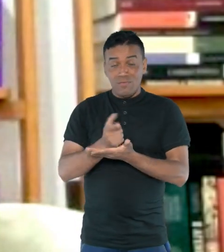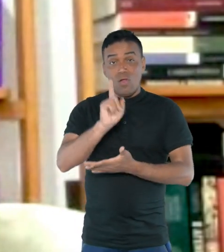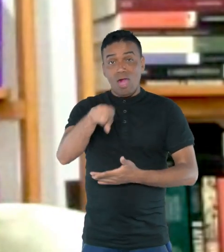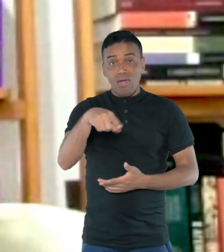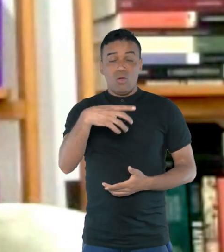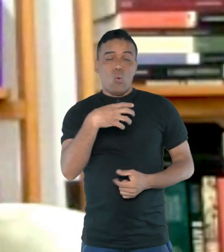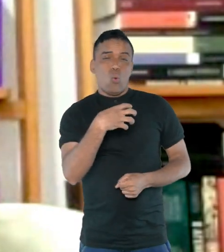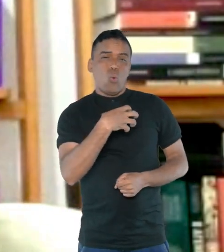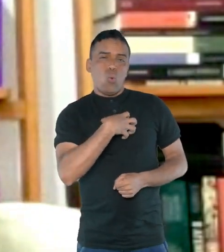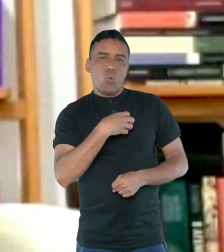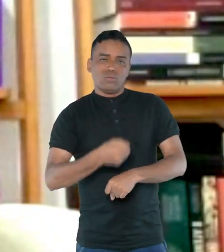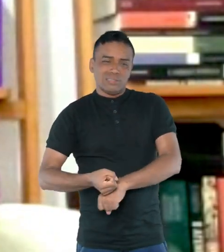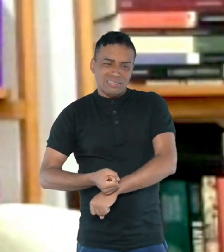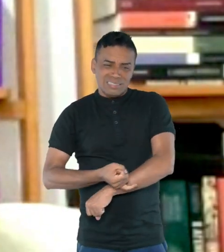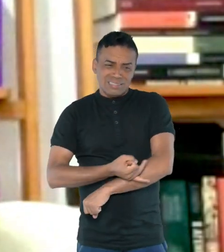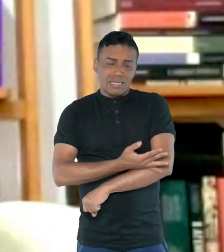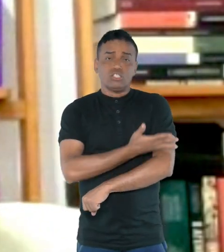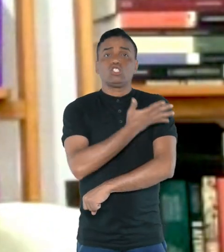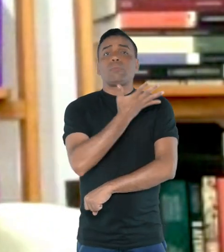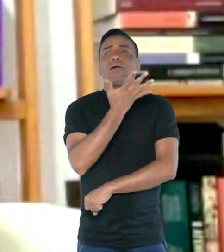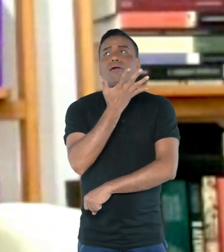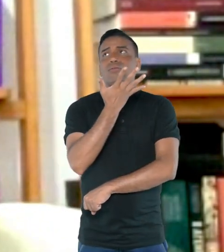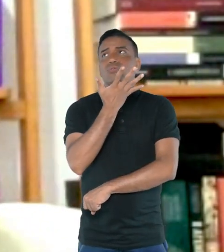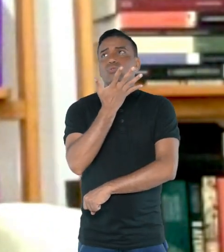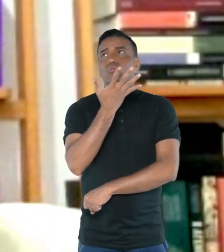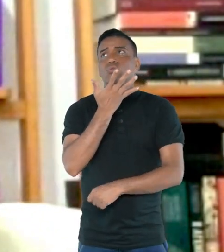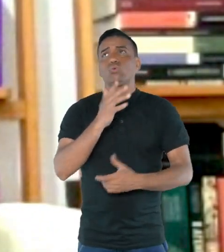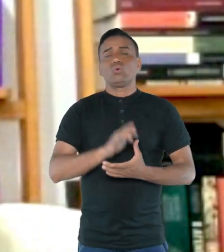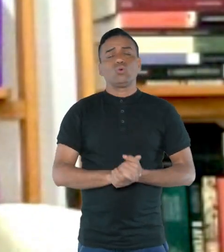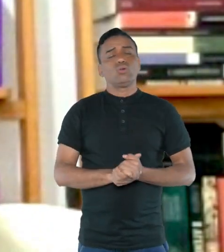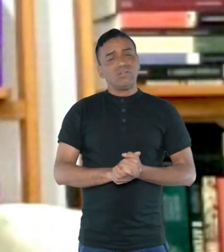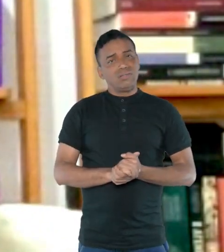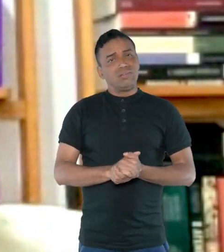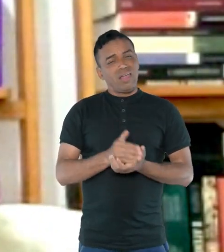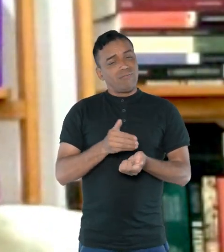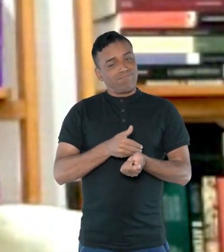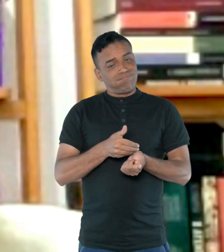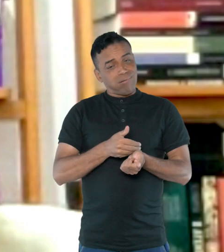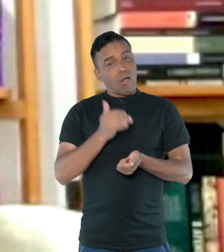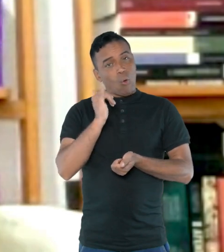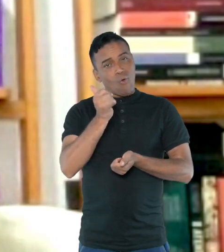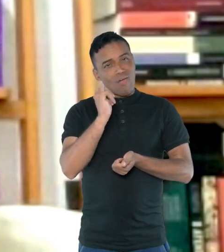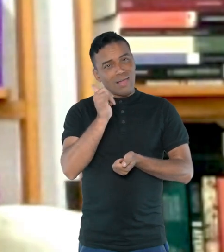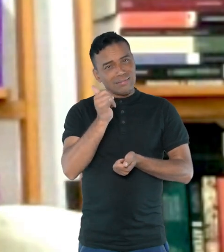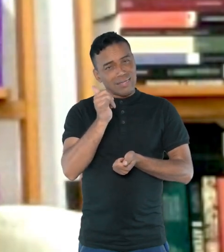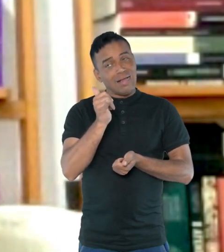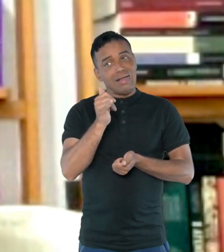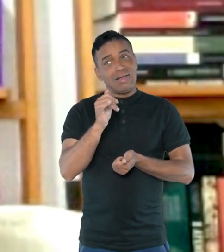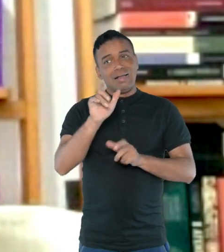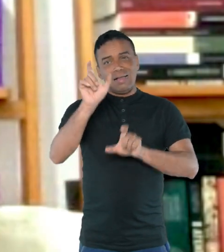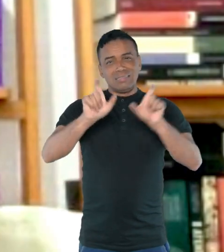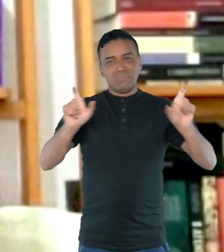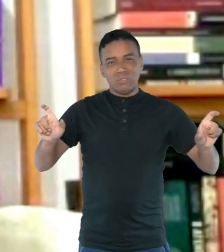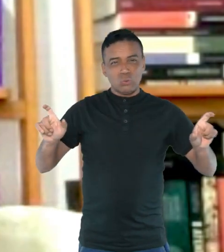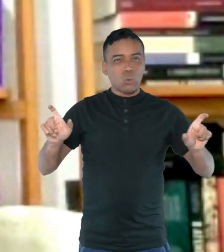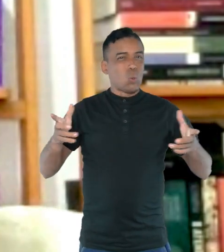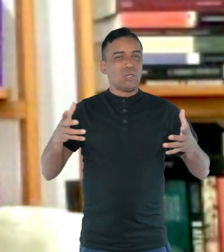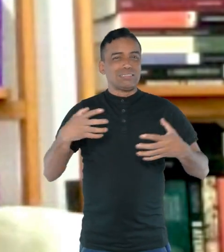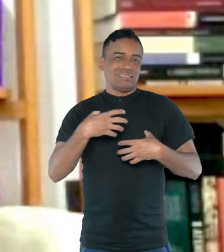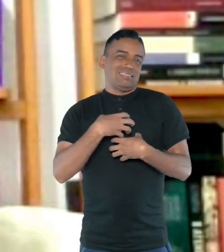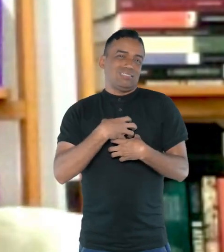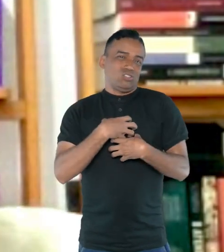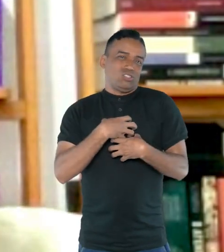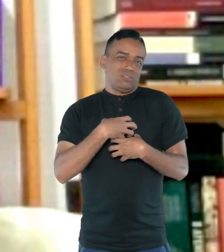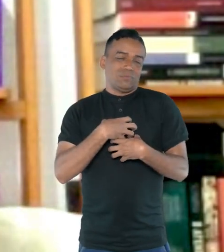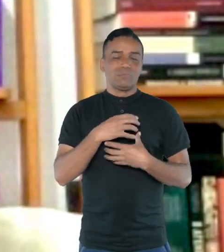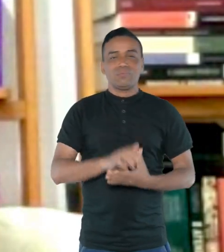um sentimento que eu confessadamente não acho que alguém deveria sentir e exprimir.